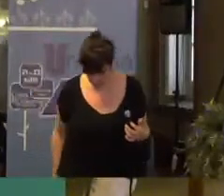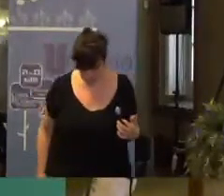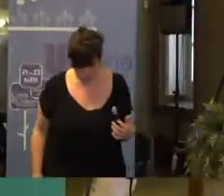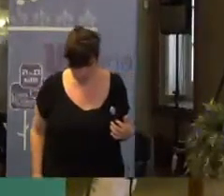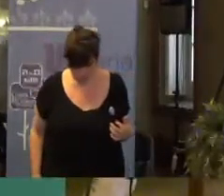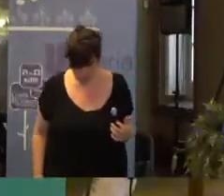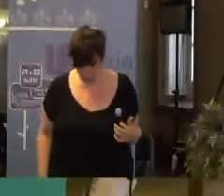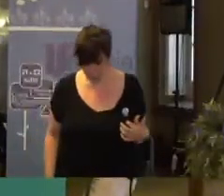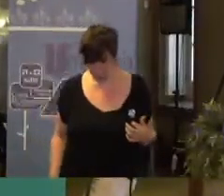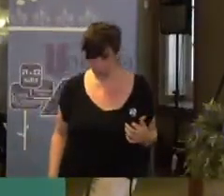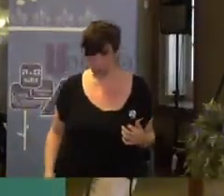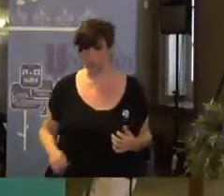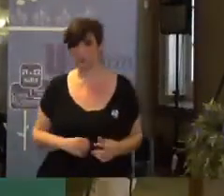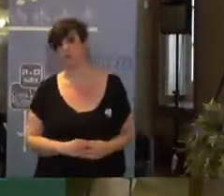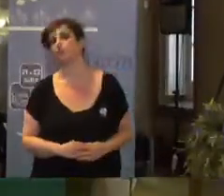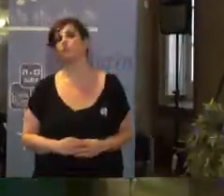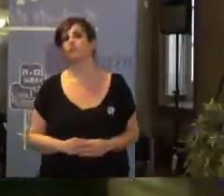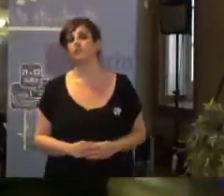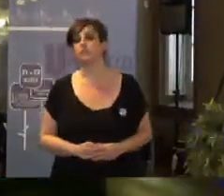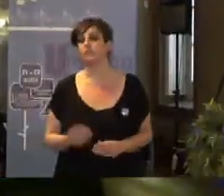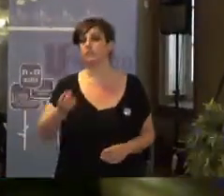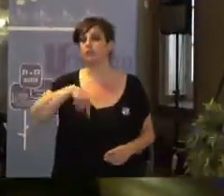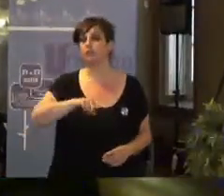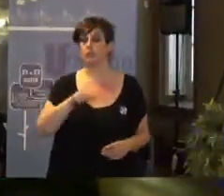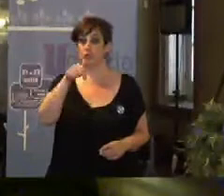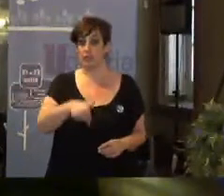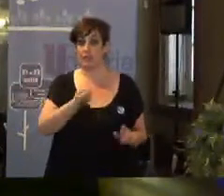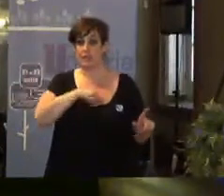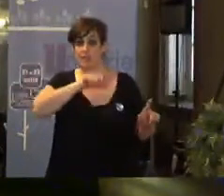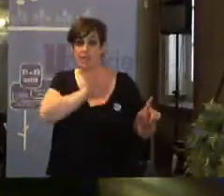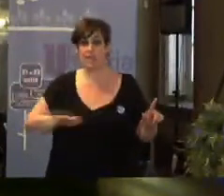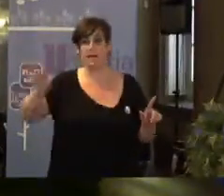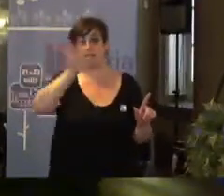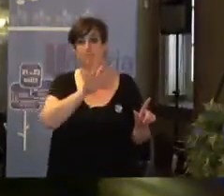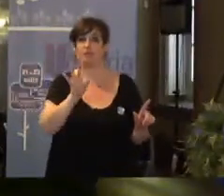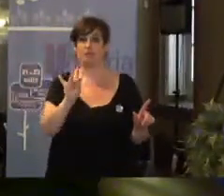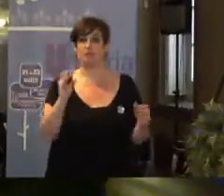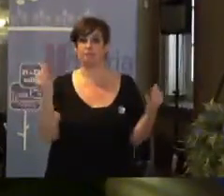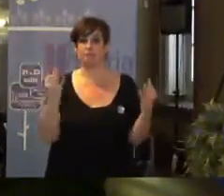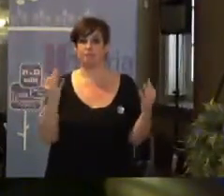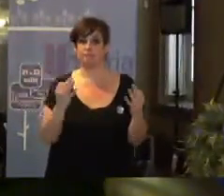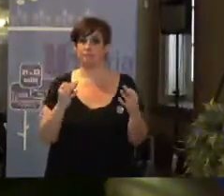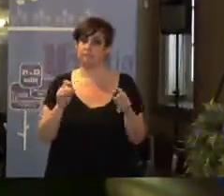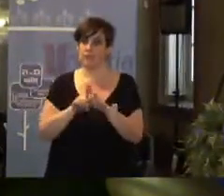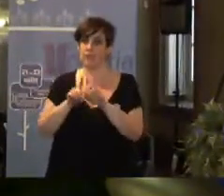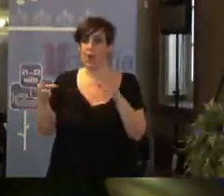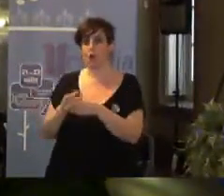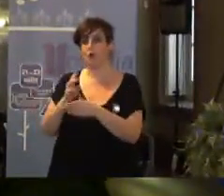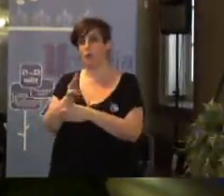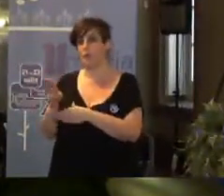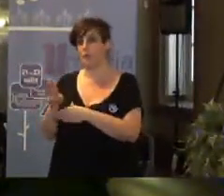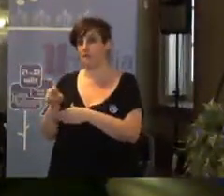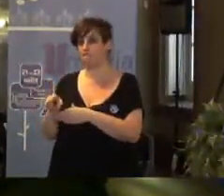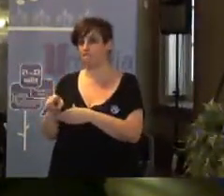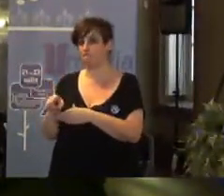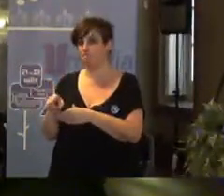às mãos da corrupção, e nós temos no Estado espanhol e no governo do PP um belíssimo exemplo